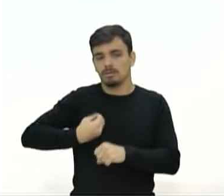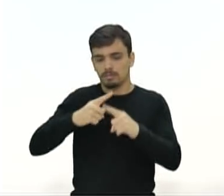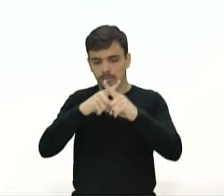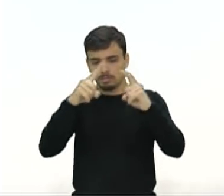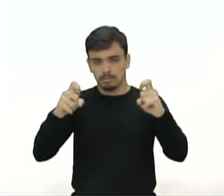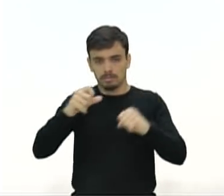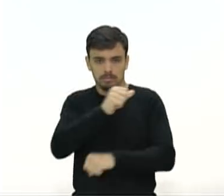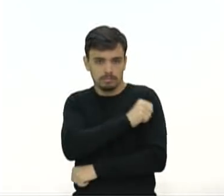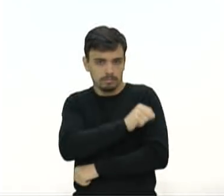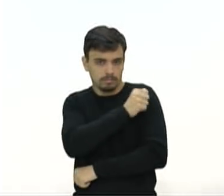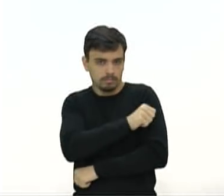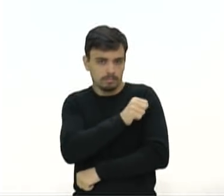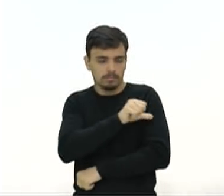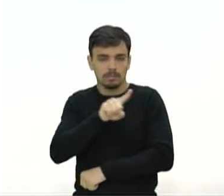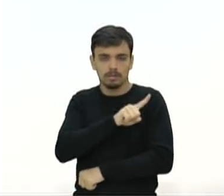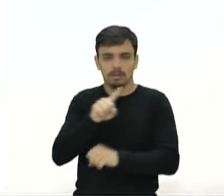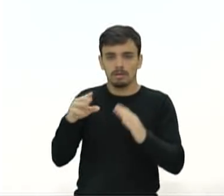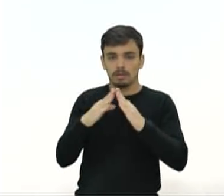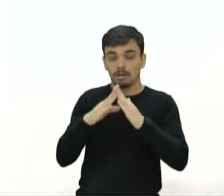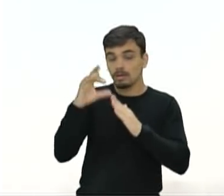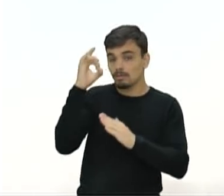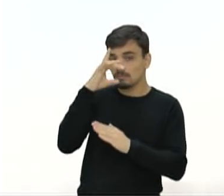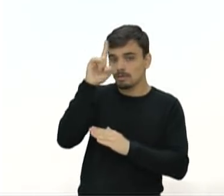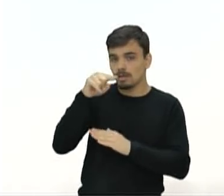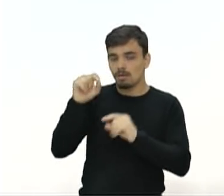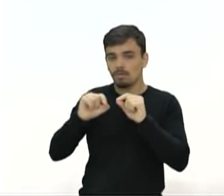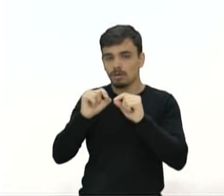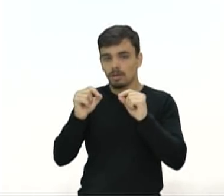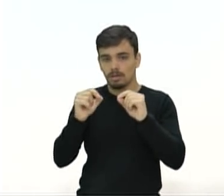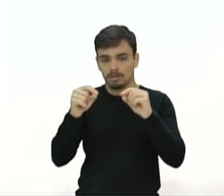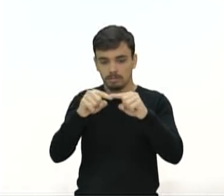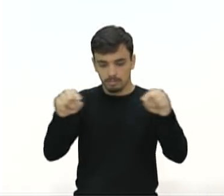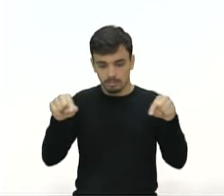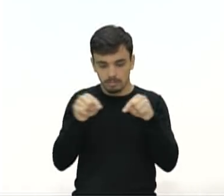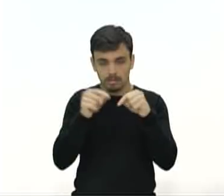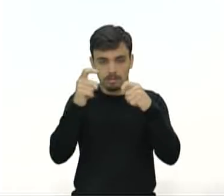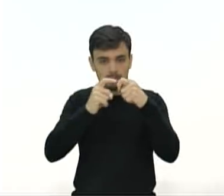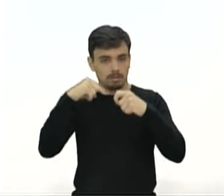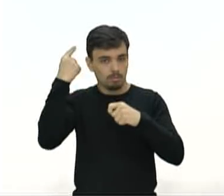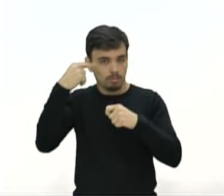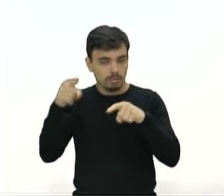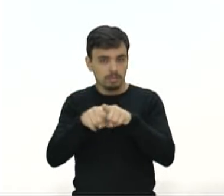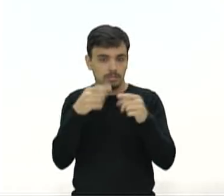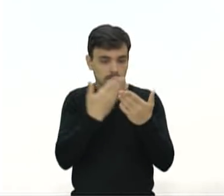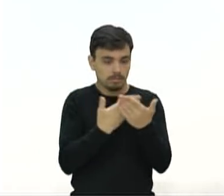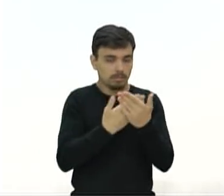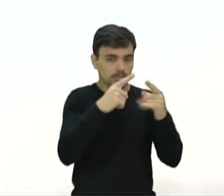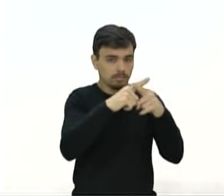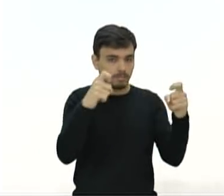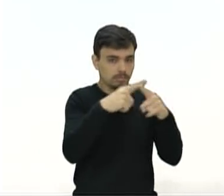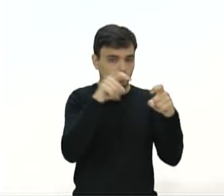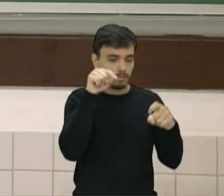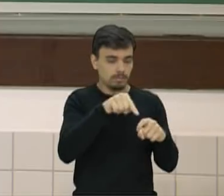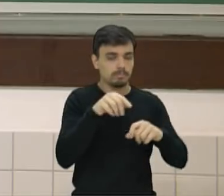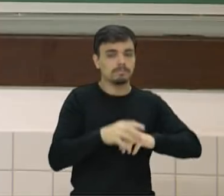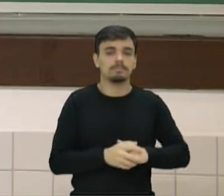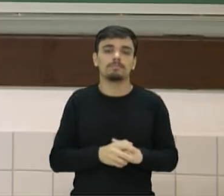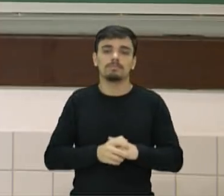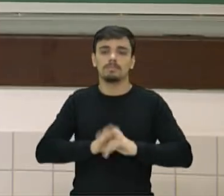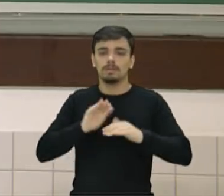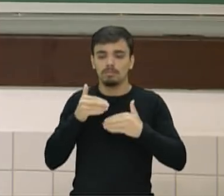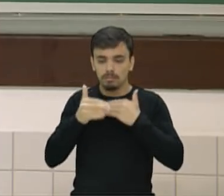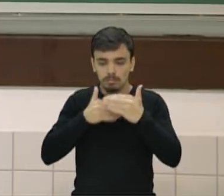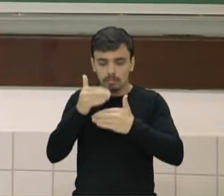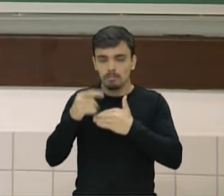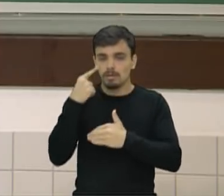Janeiro. Ele funda a Casa Verde, que é um manicômio para o abrigo e estudo científico desses casos. Então, vamos acompanhar o Machado